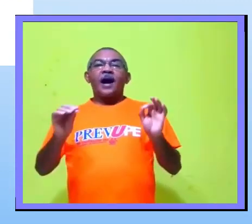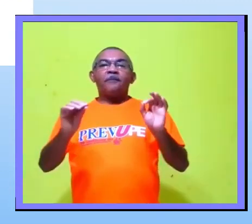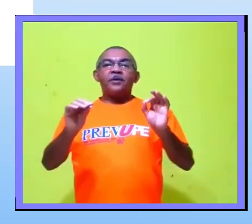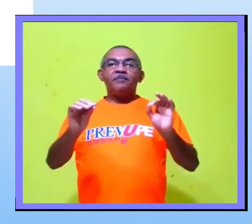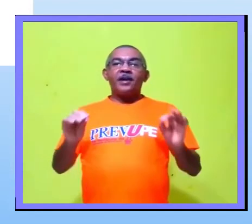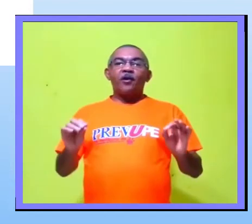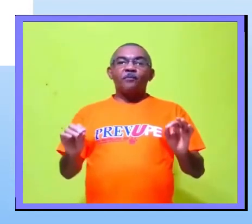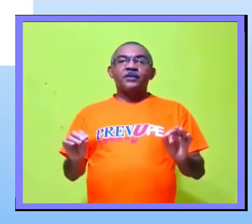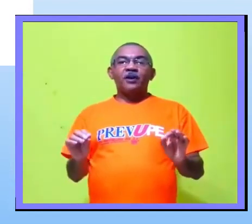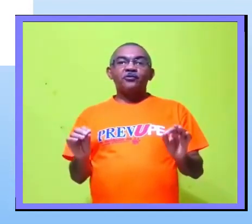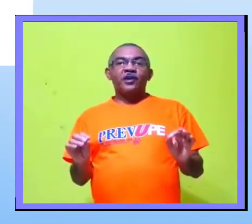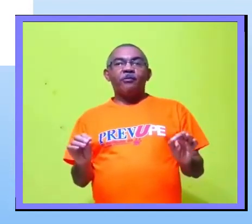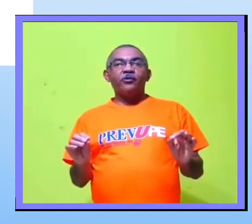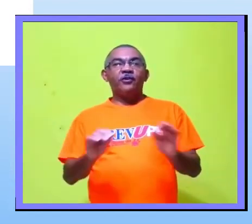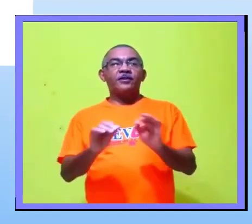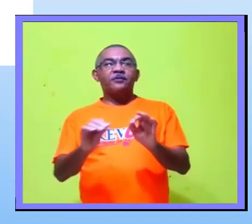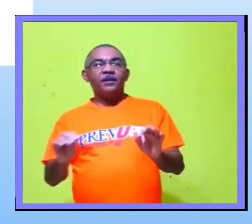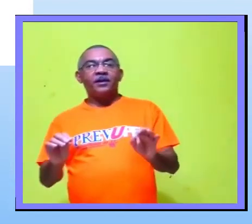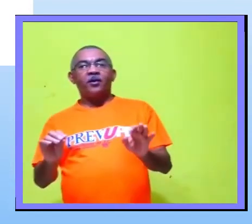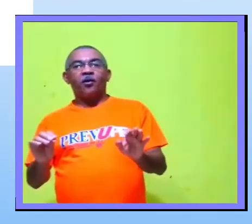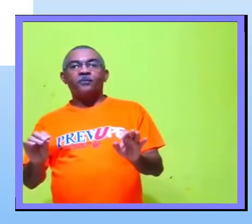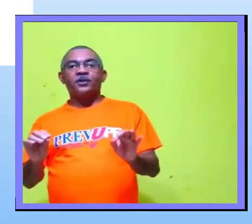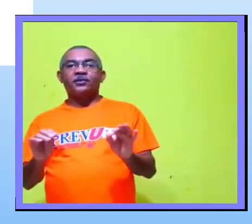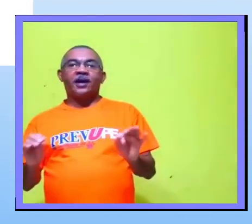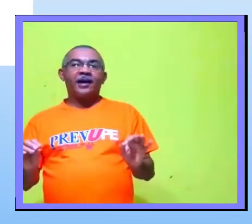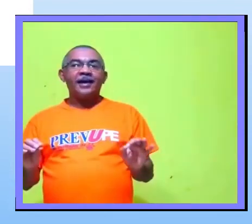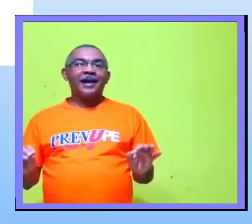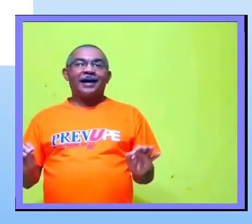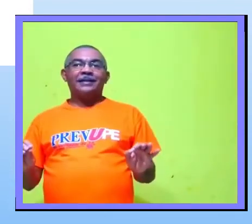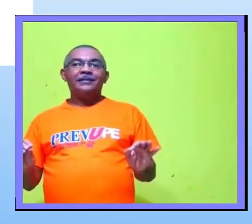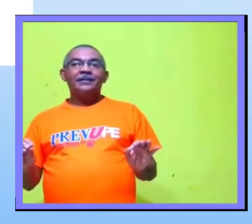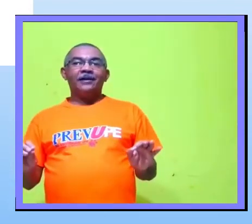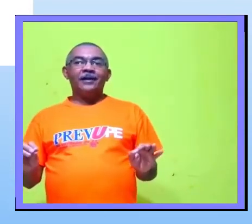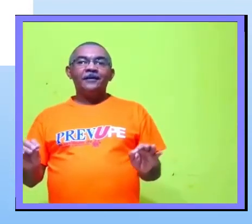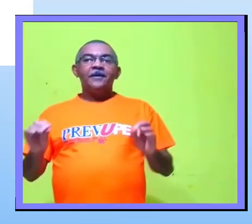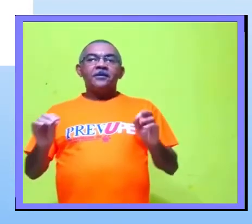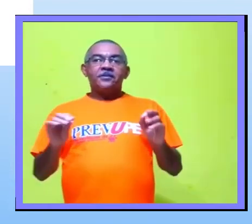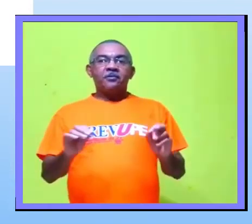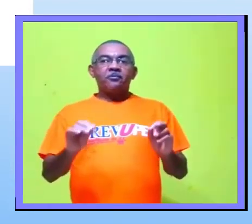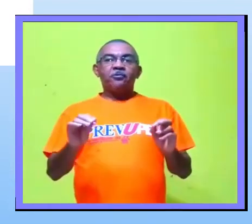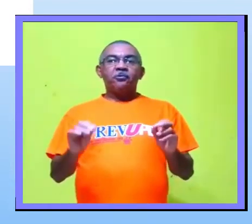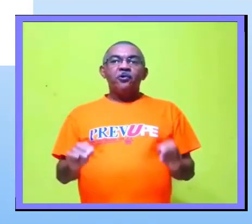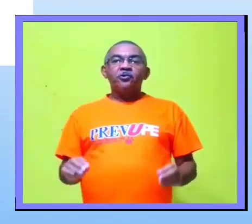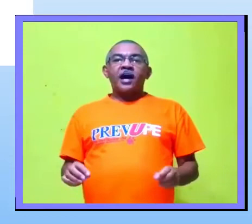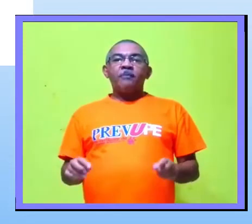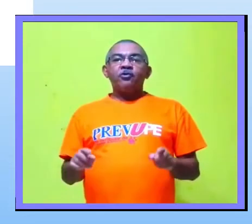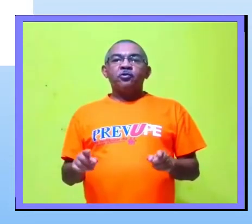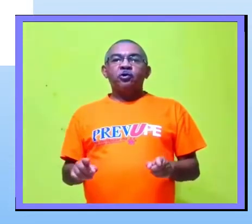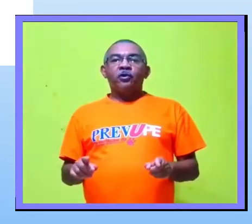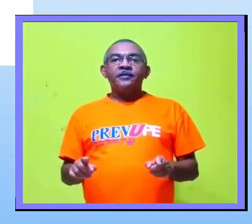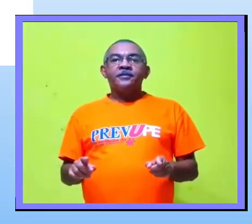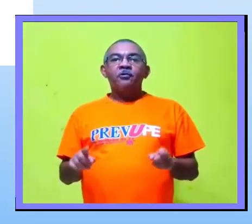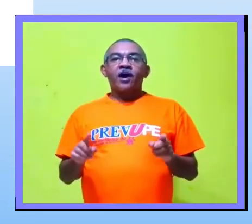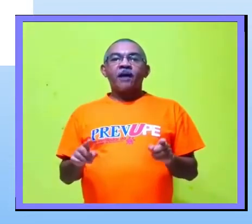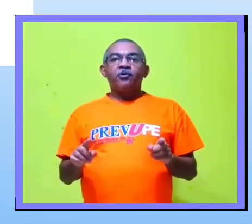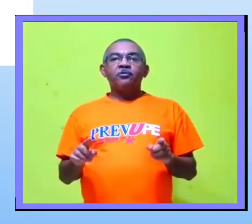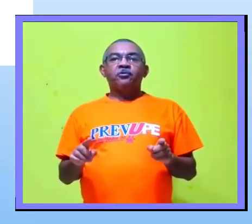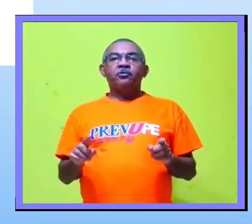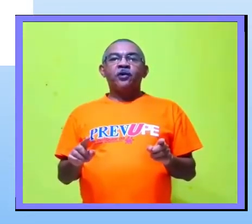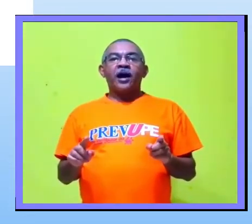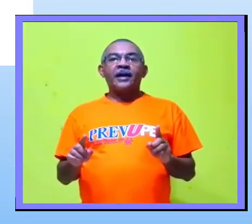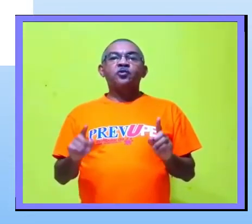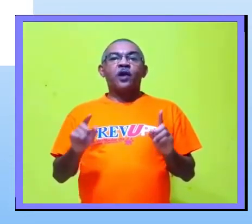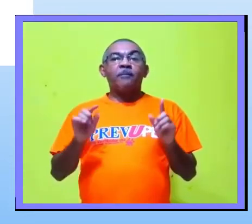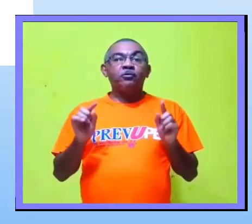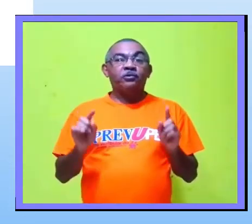Então, a primeira opção, os carboninhos, a primeira opção está errada, né? Segundo, os carbono 2, o